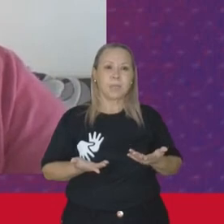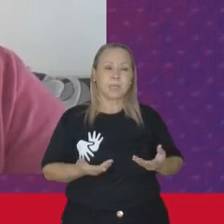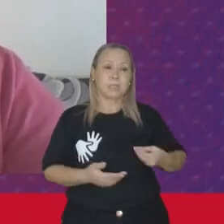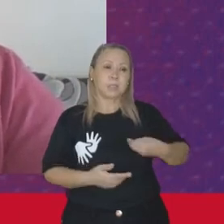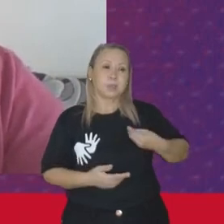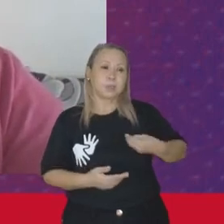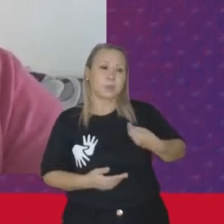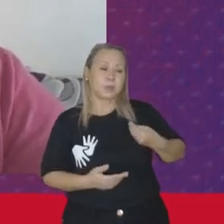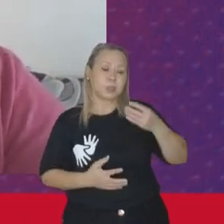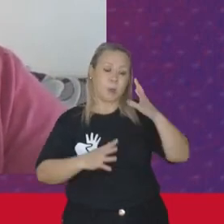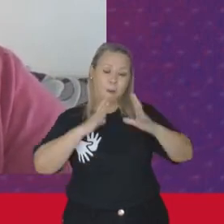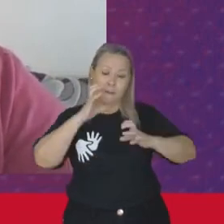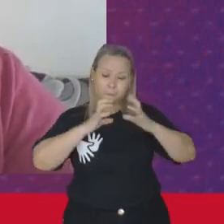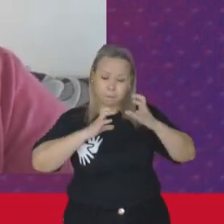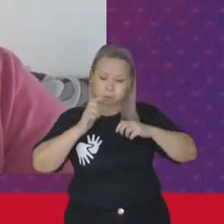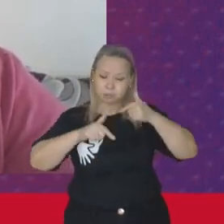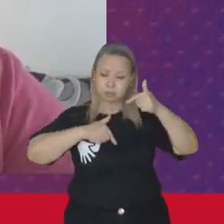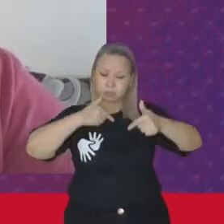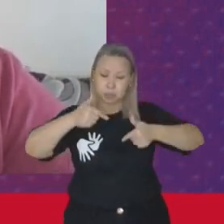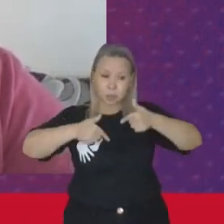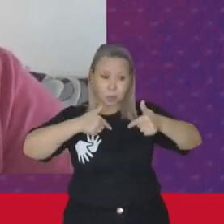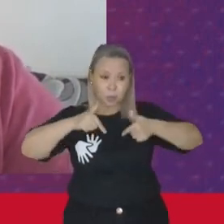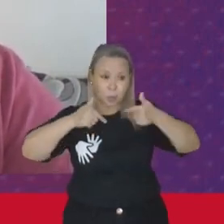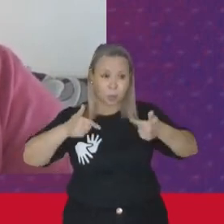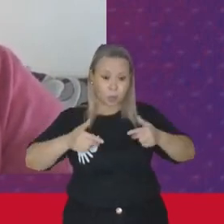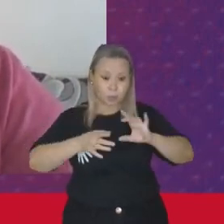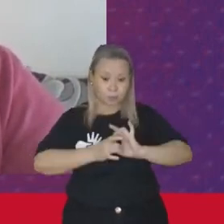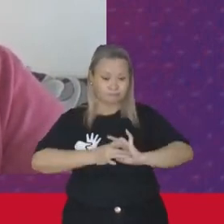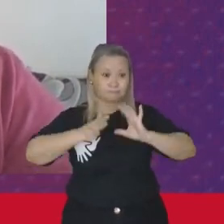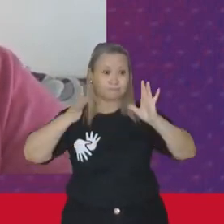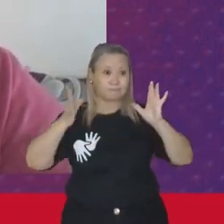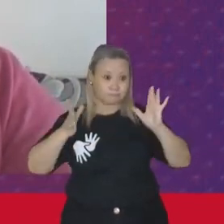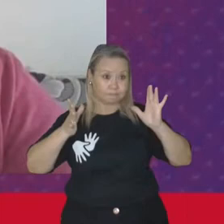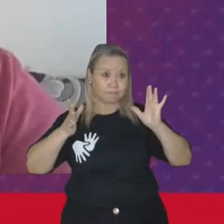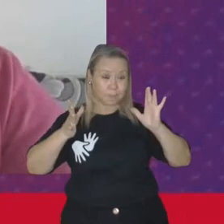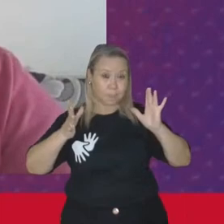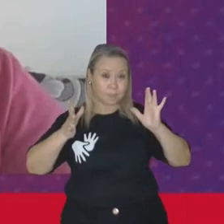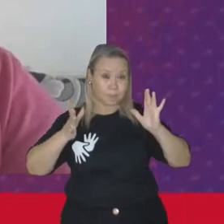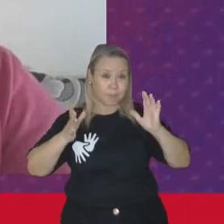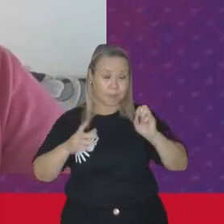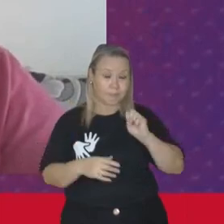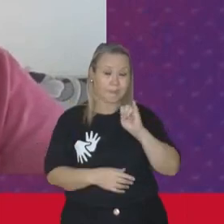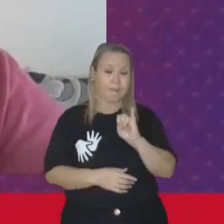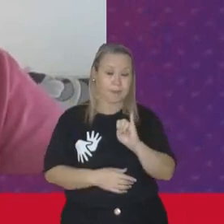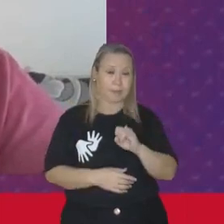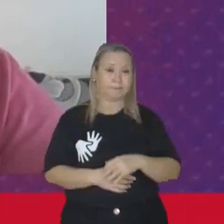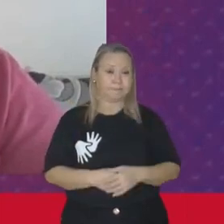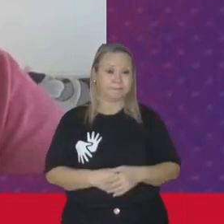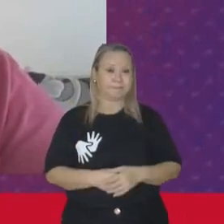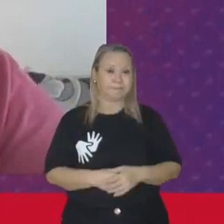briga, de uma luta emancipatória, né? Se